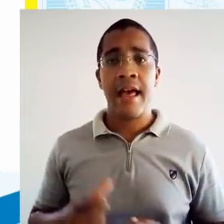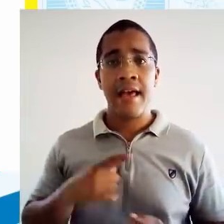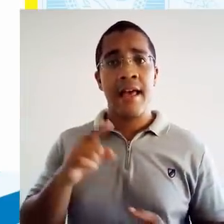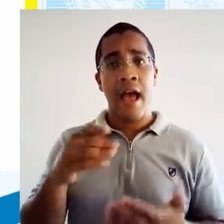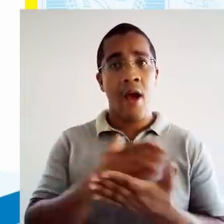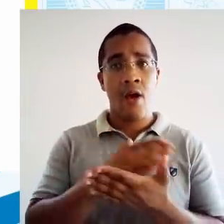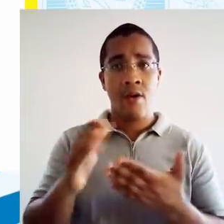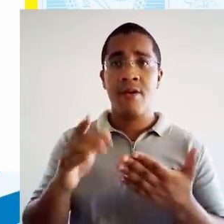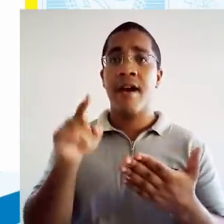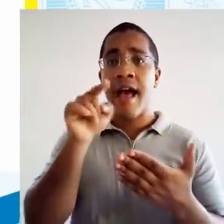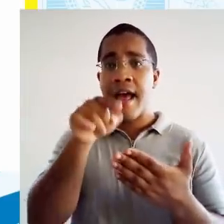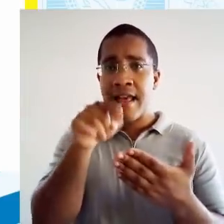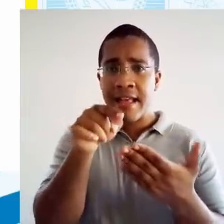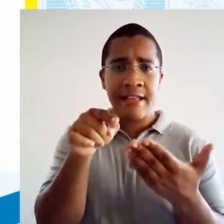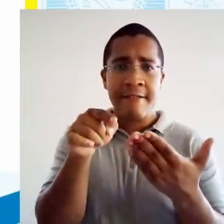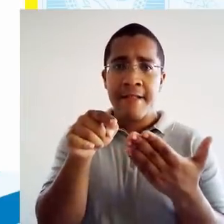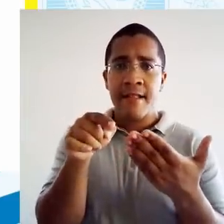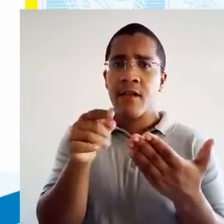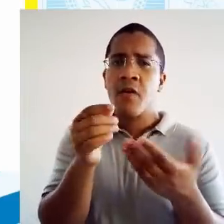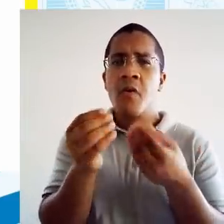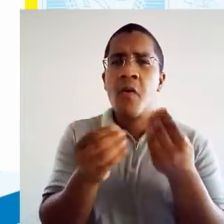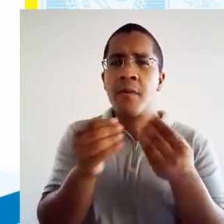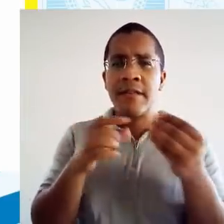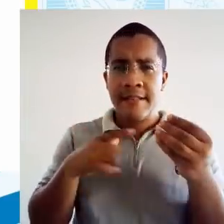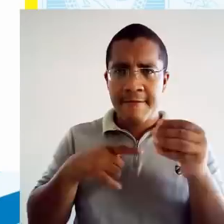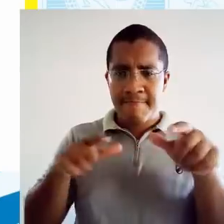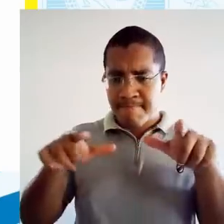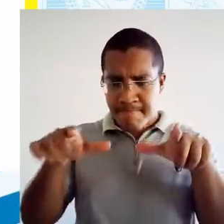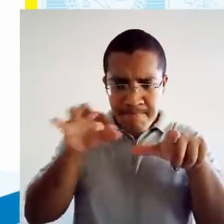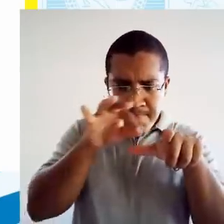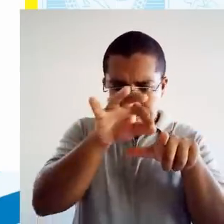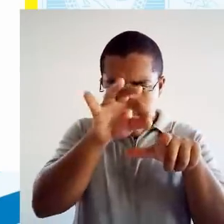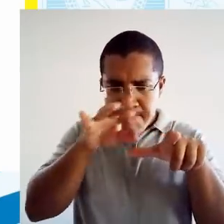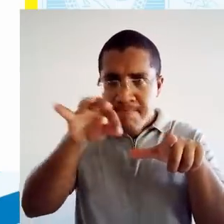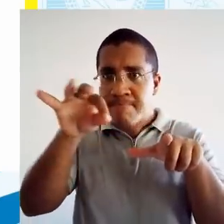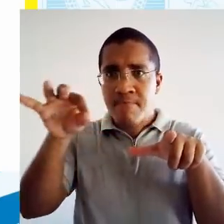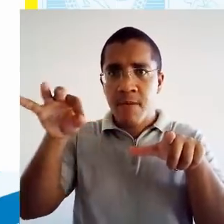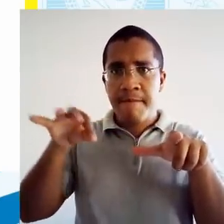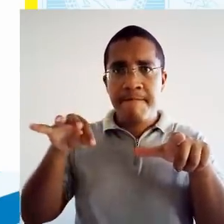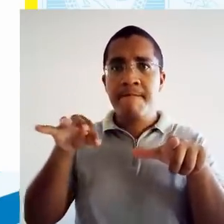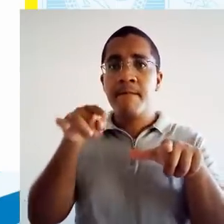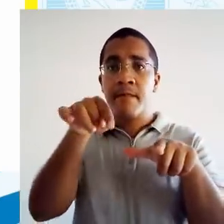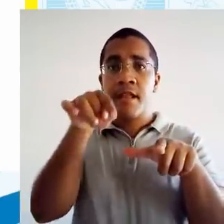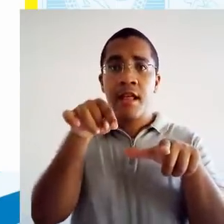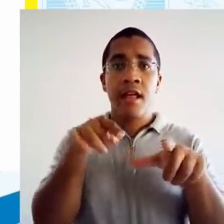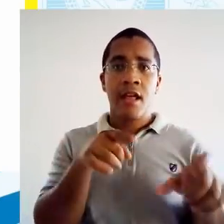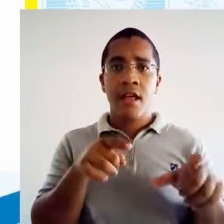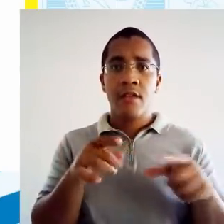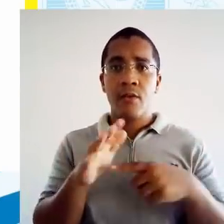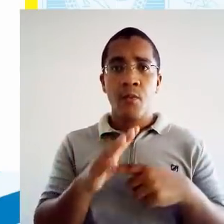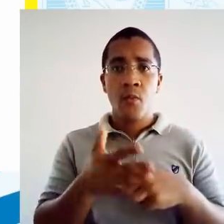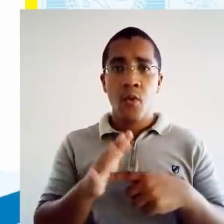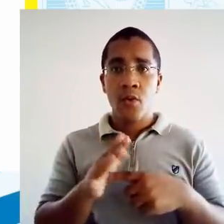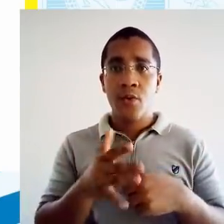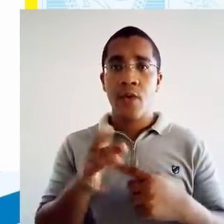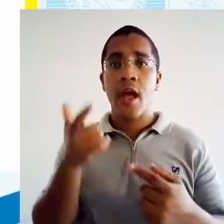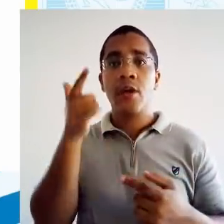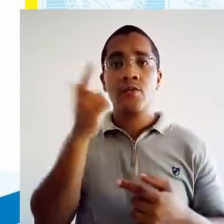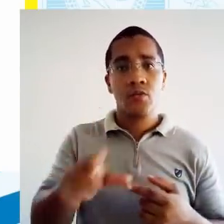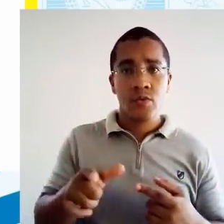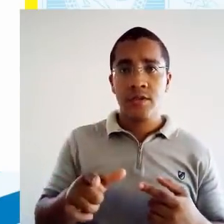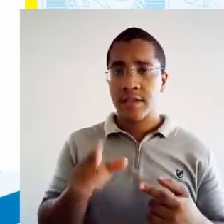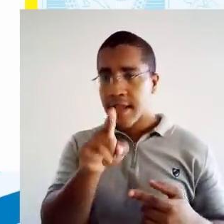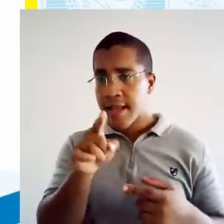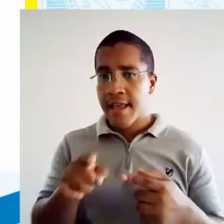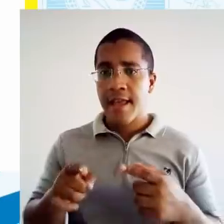mecânicas automáticas que são controladas por circuitos integrados que tornando-os